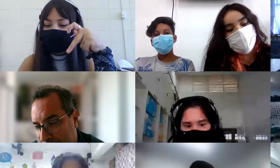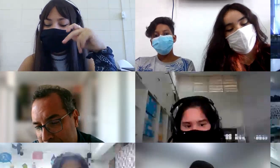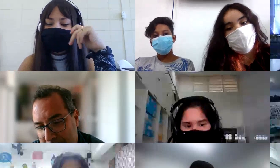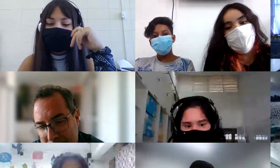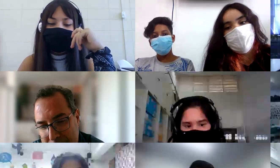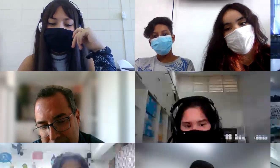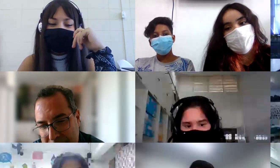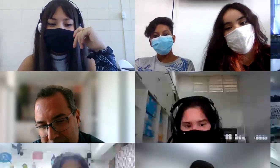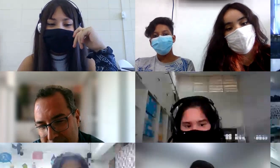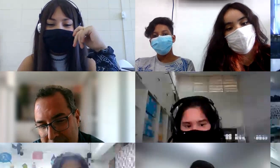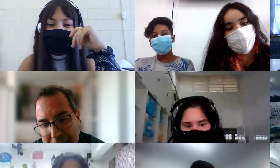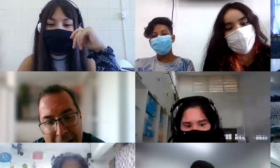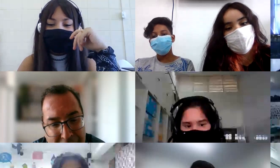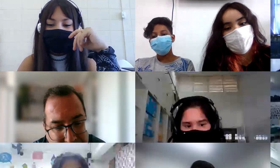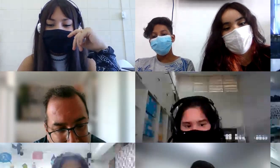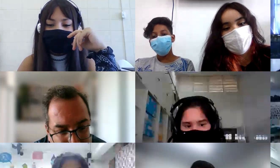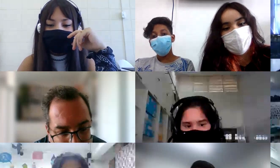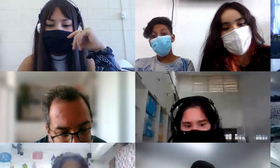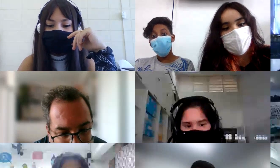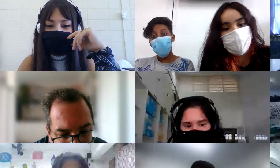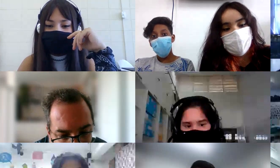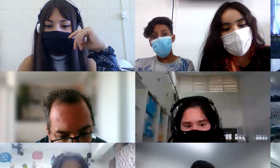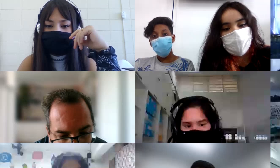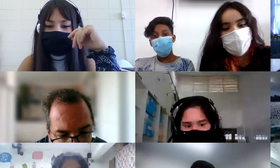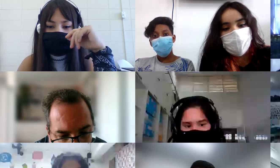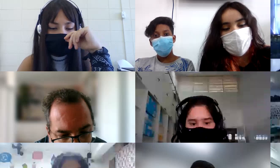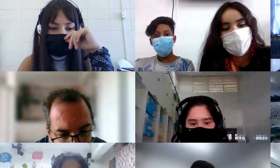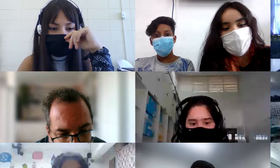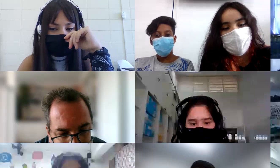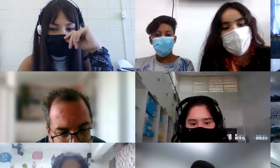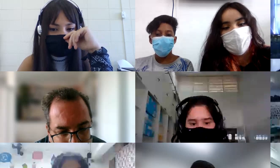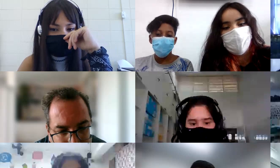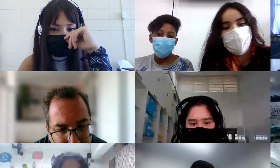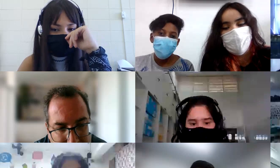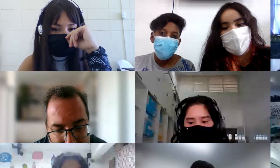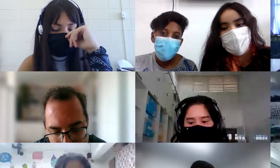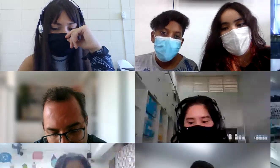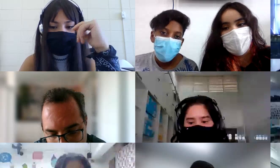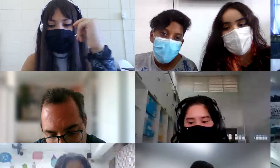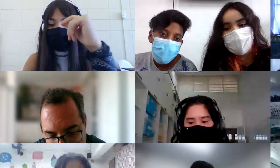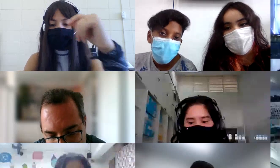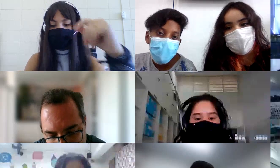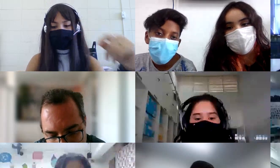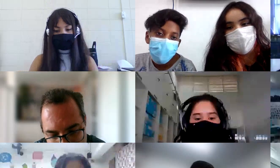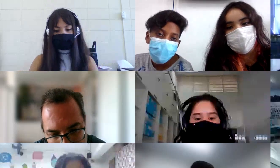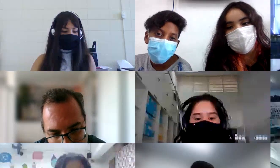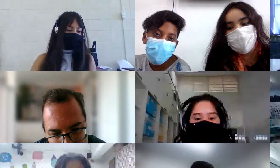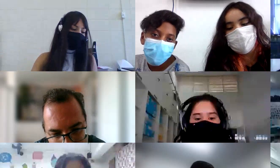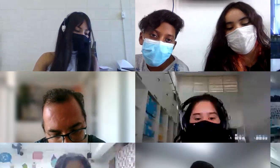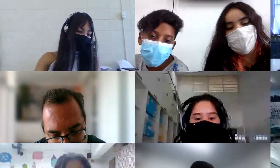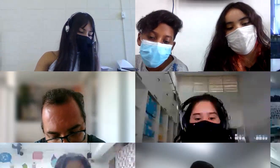então. Acho que a Nádia queria falar. Nádia, você quer falar? Ah, você levantou a mão? Bem, eu queria saber onde que essa